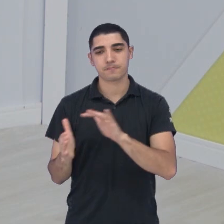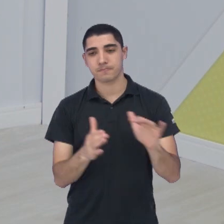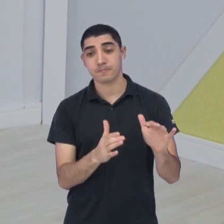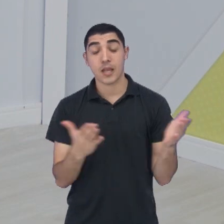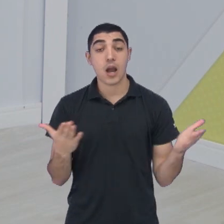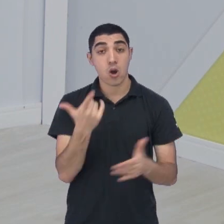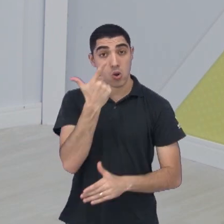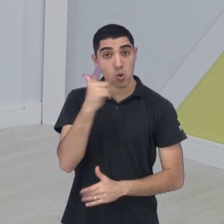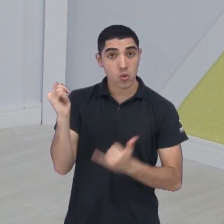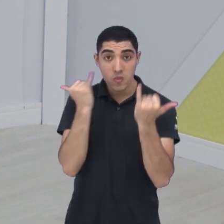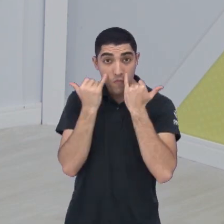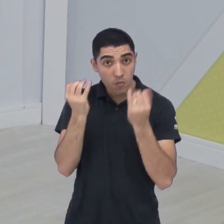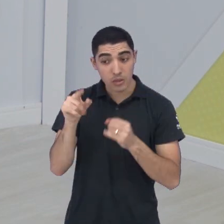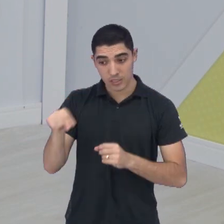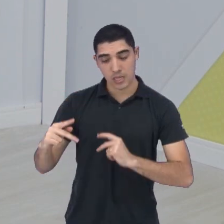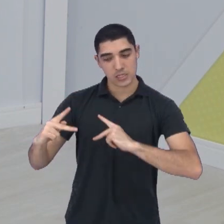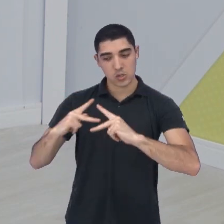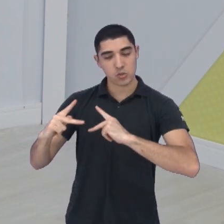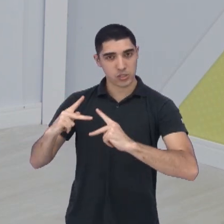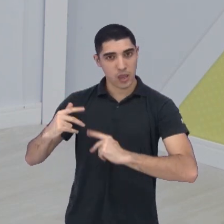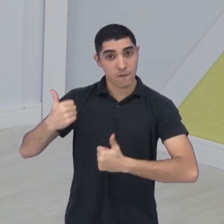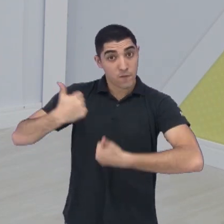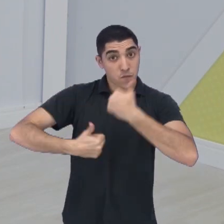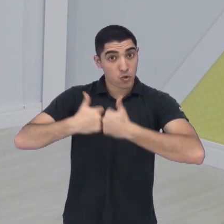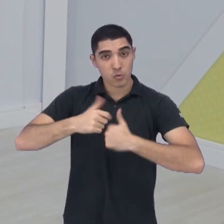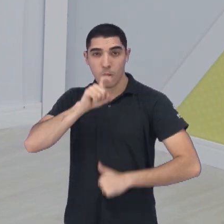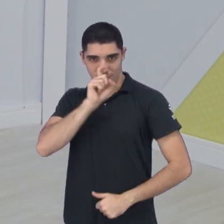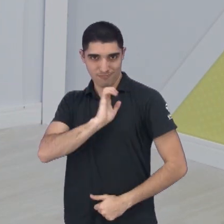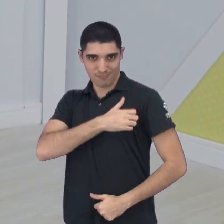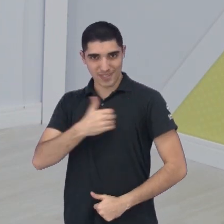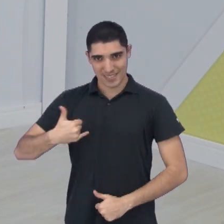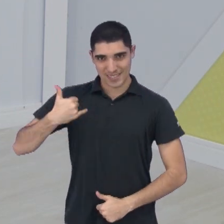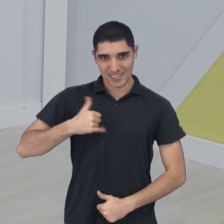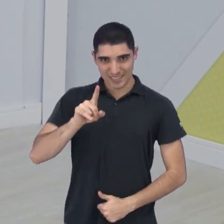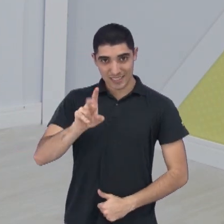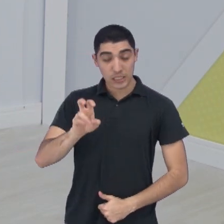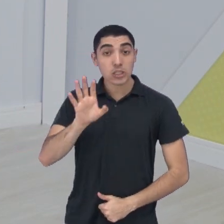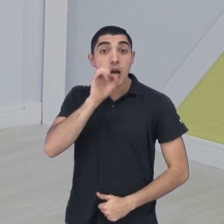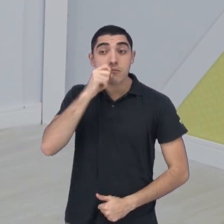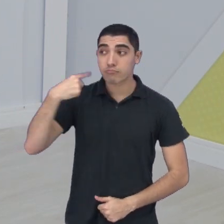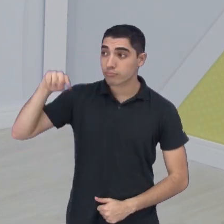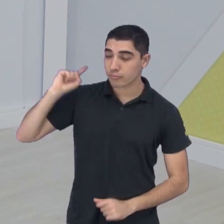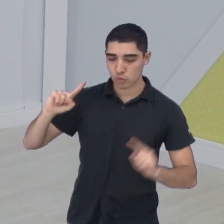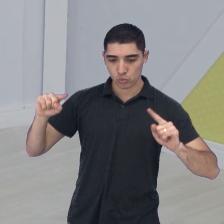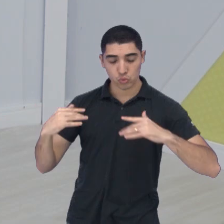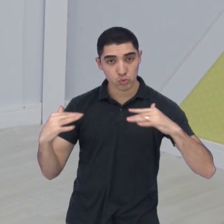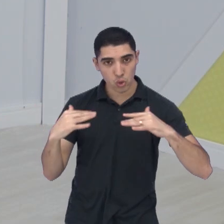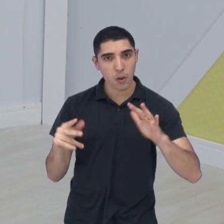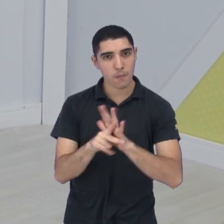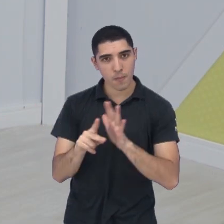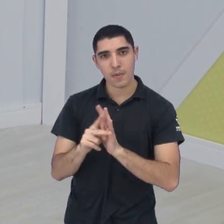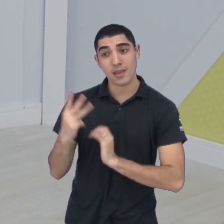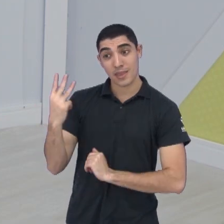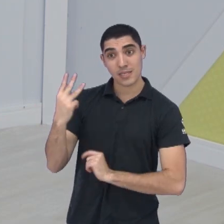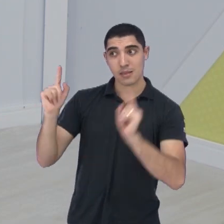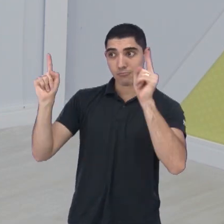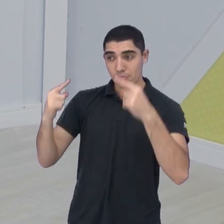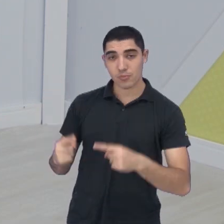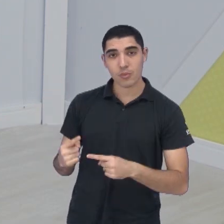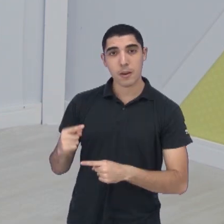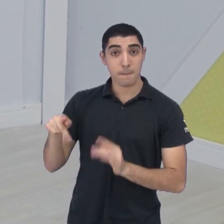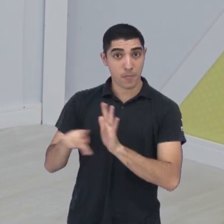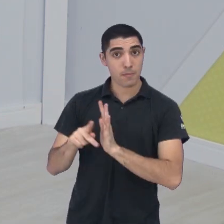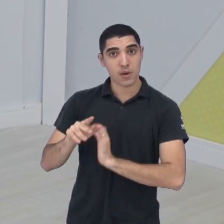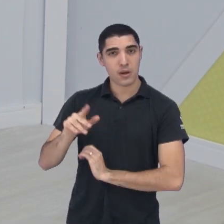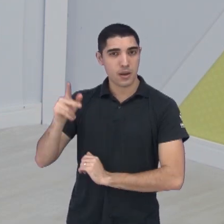primeiro bloco, falando agora do time Sub-15 do São José, os meninos entraram em campo no sábado pela terceira rodada da terceira fase do Campeonato Paulista